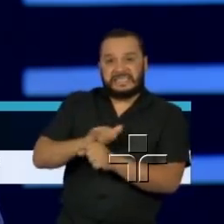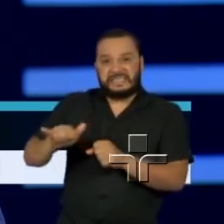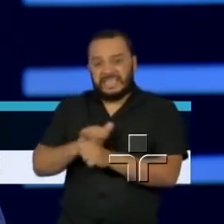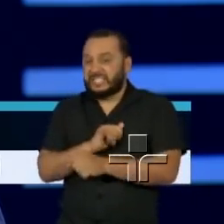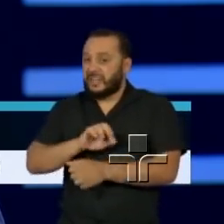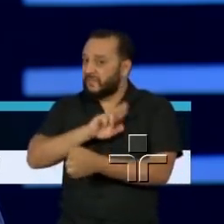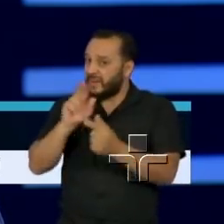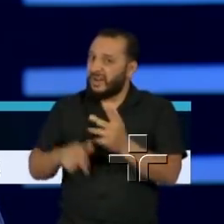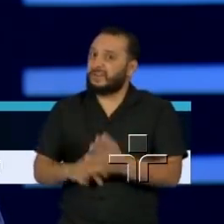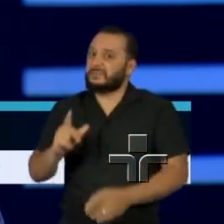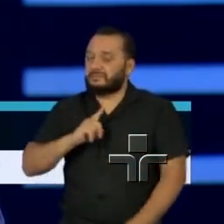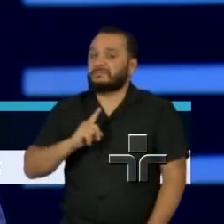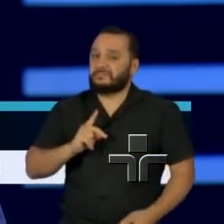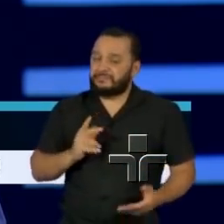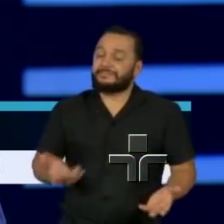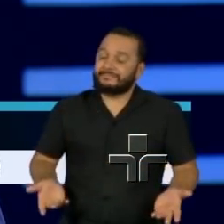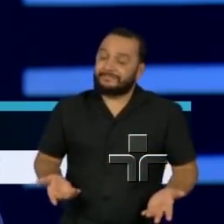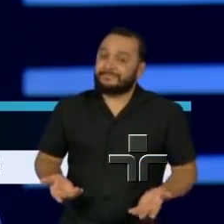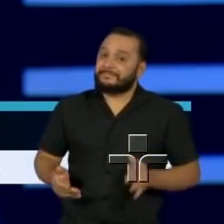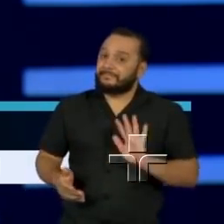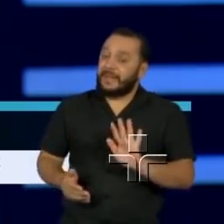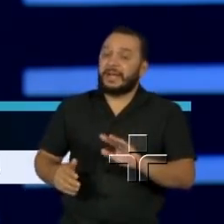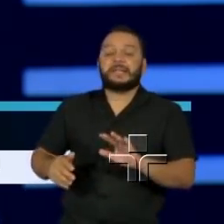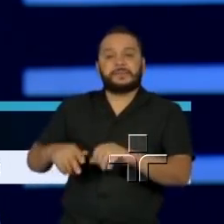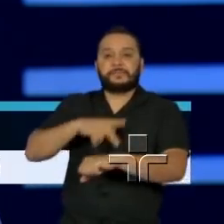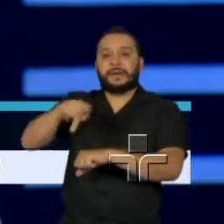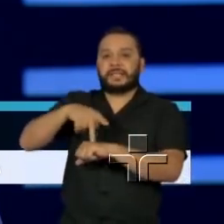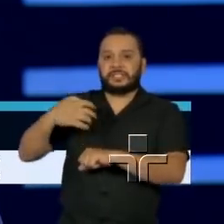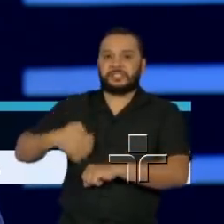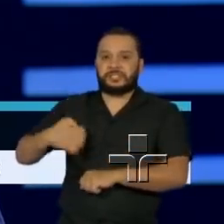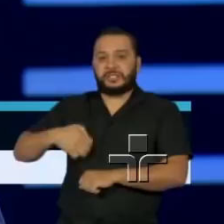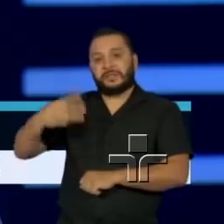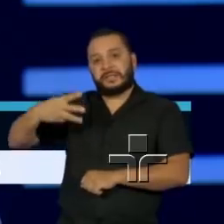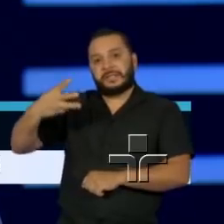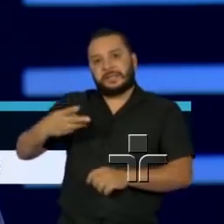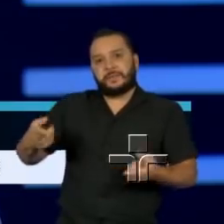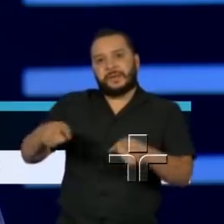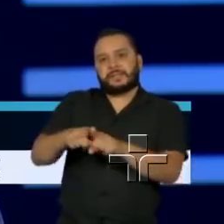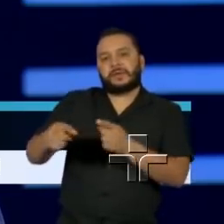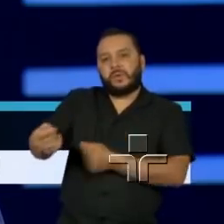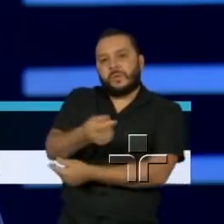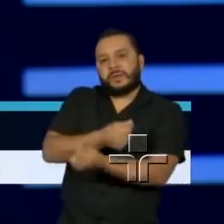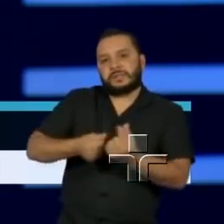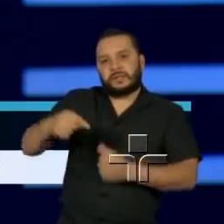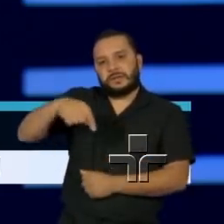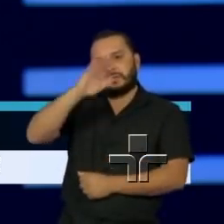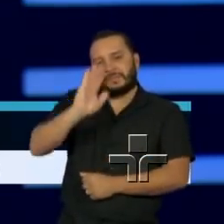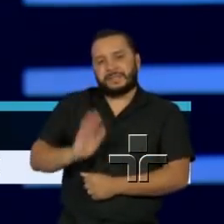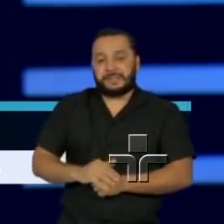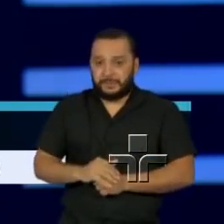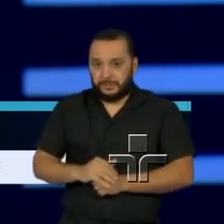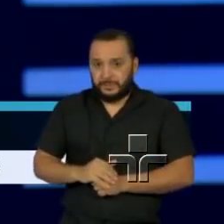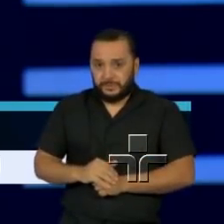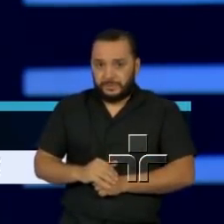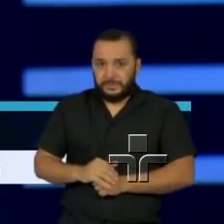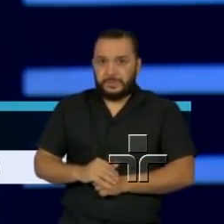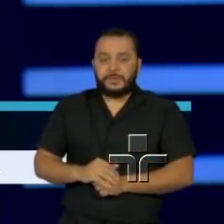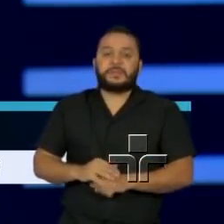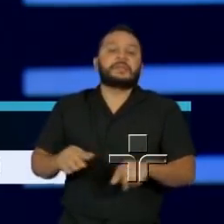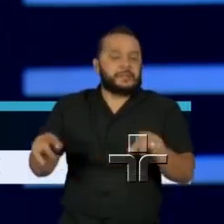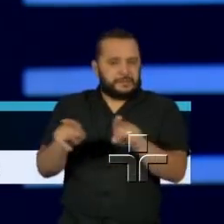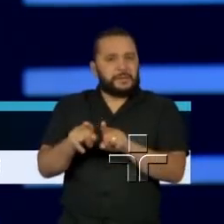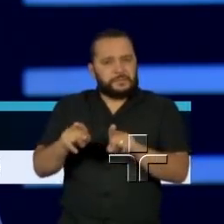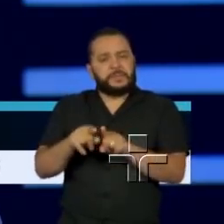A questão que se coloca é que a Argentina é o terceiro parceiro comercial do Brasil, E no caso das montadoras,